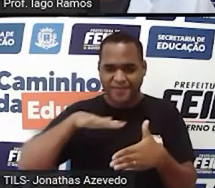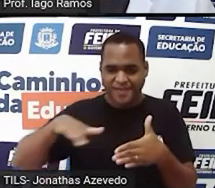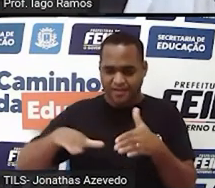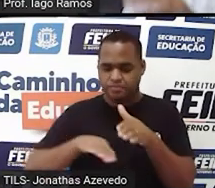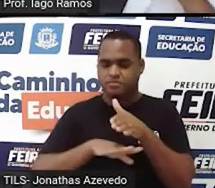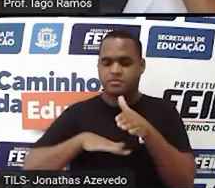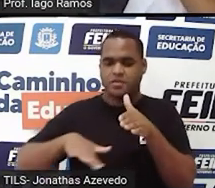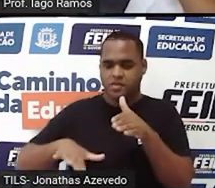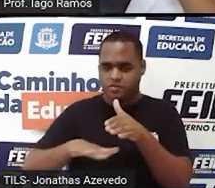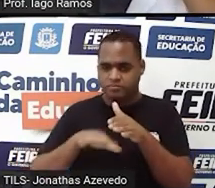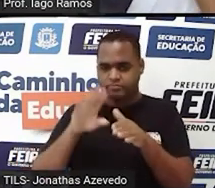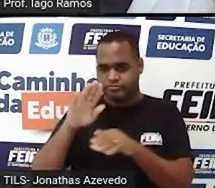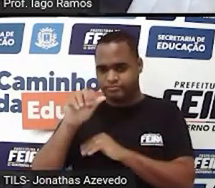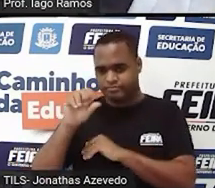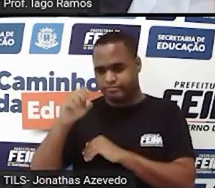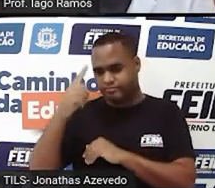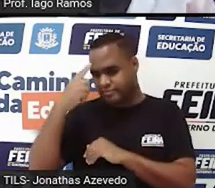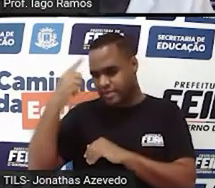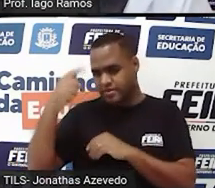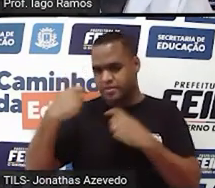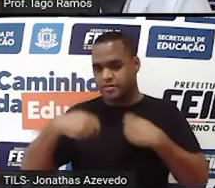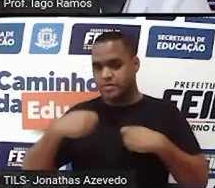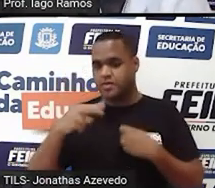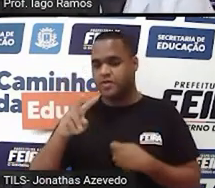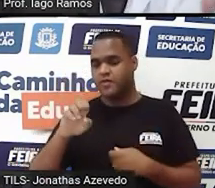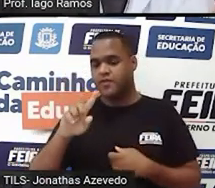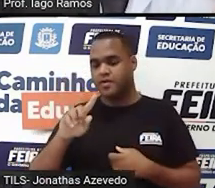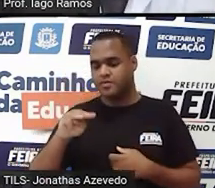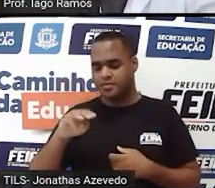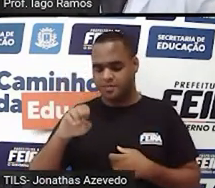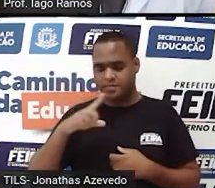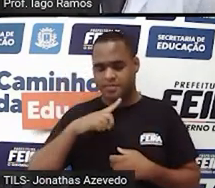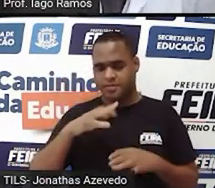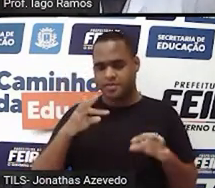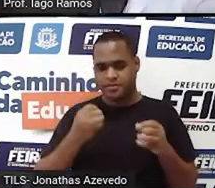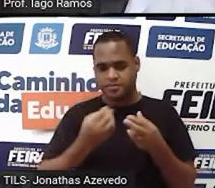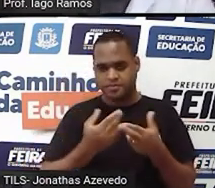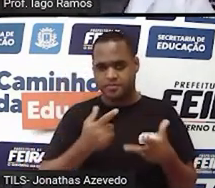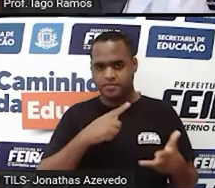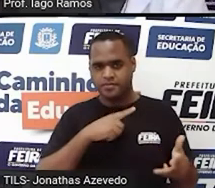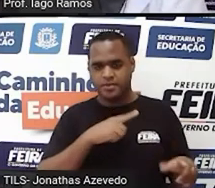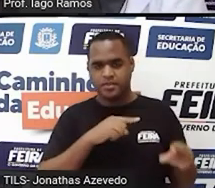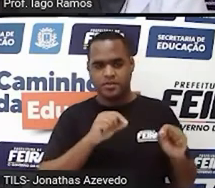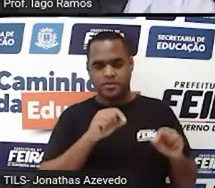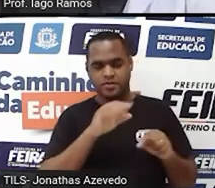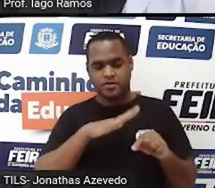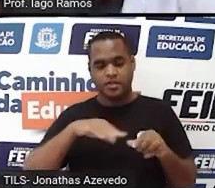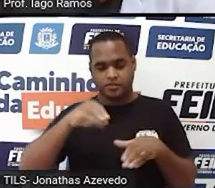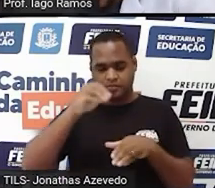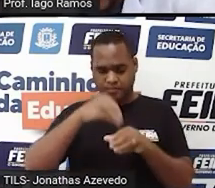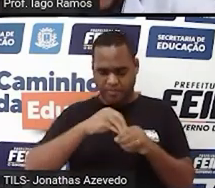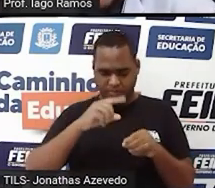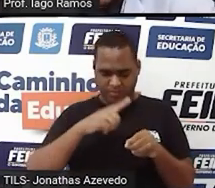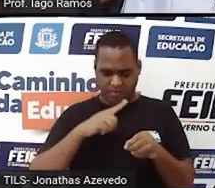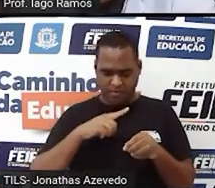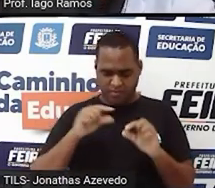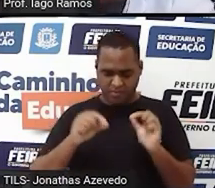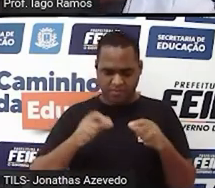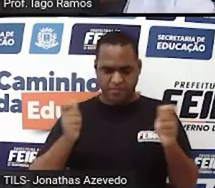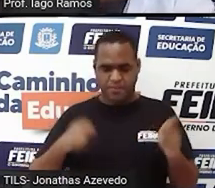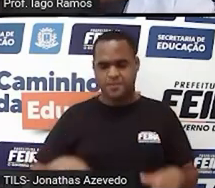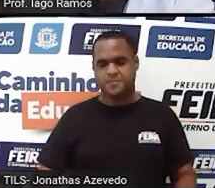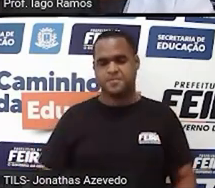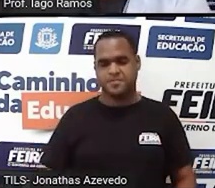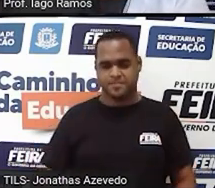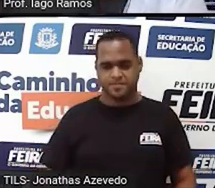parte de baixo só que a gente precisa chegar no volume o volume é todo o espaço de dentro do cubo não só a